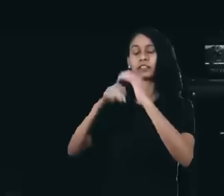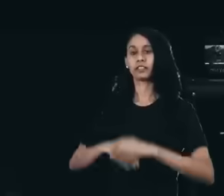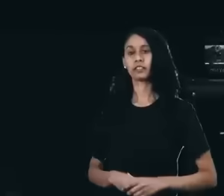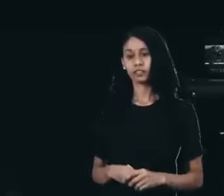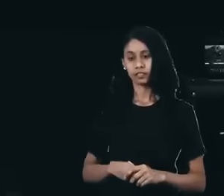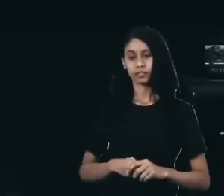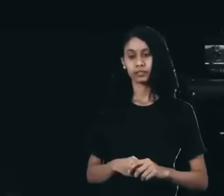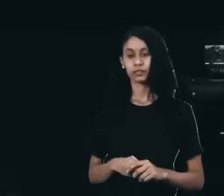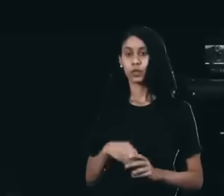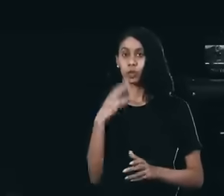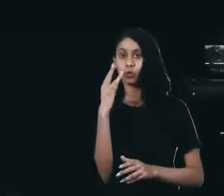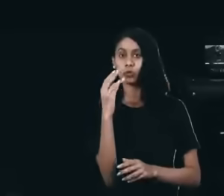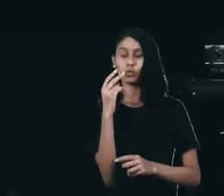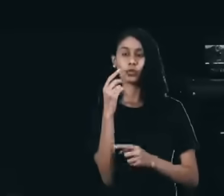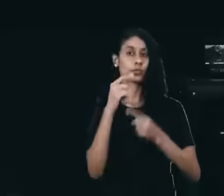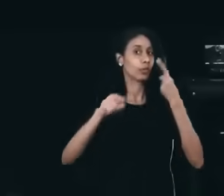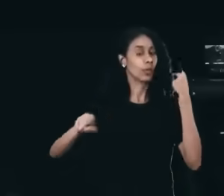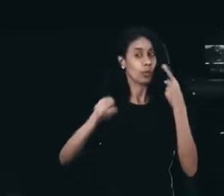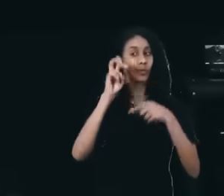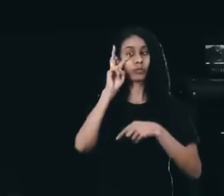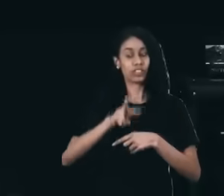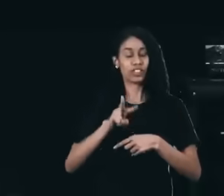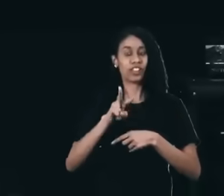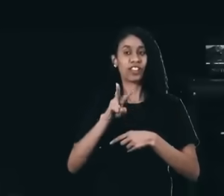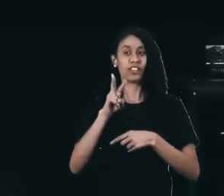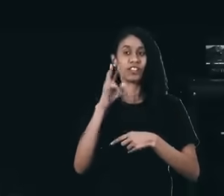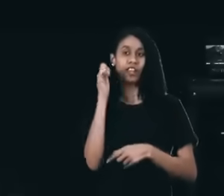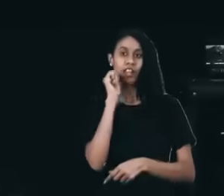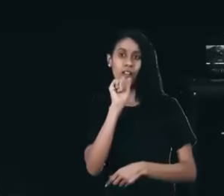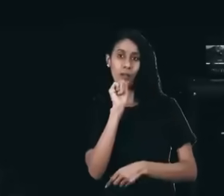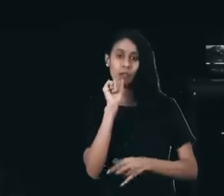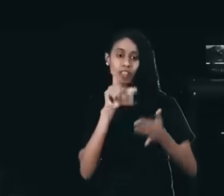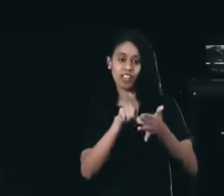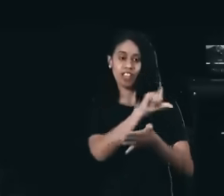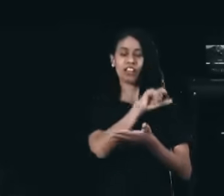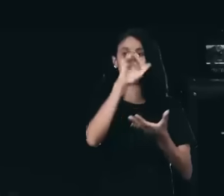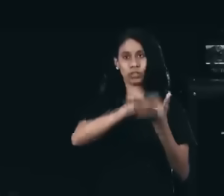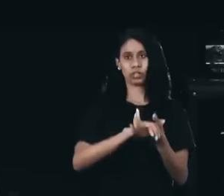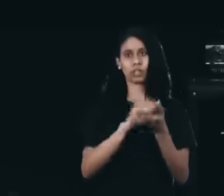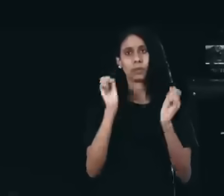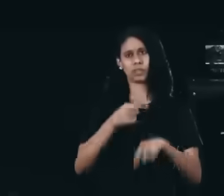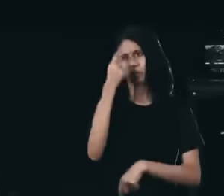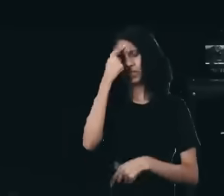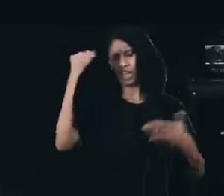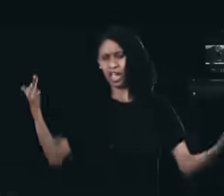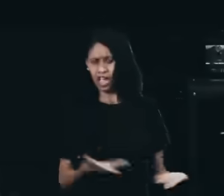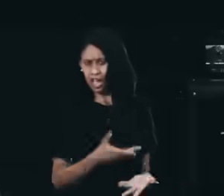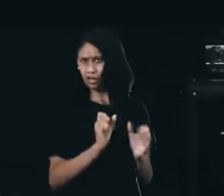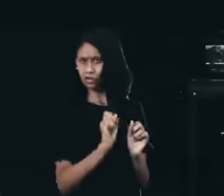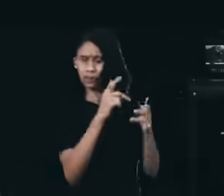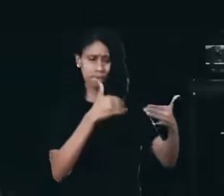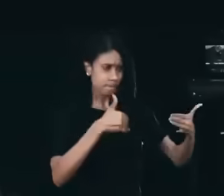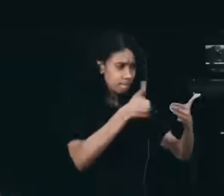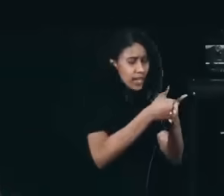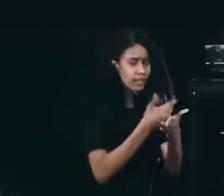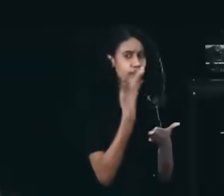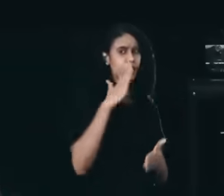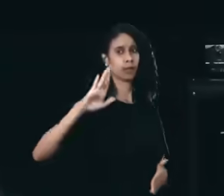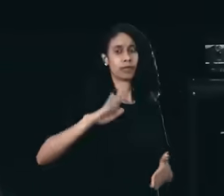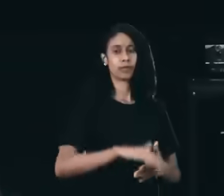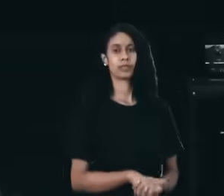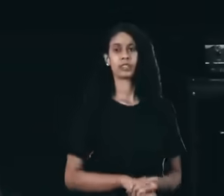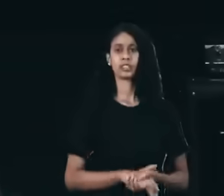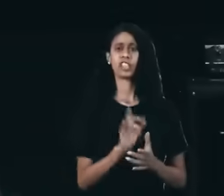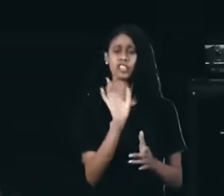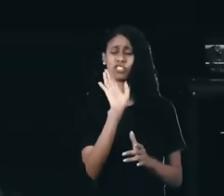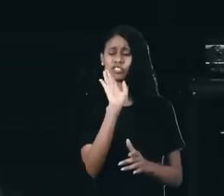Um noivo não podia ver a noiva antes do casamento. Ela poderia muito bem pensar, mas agora eu estou muito perto da minha promessa. Já